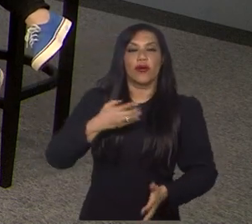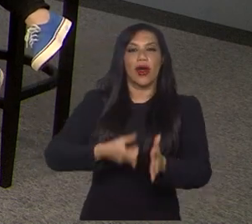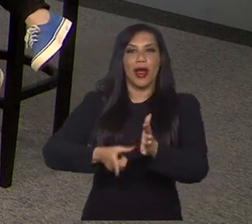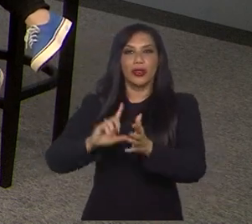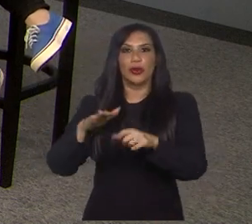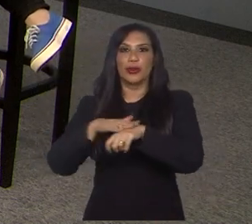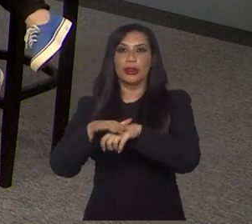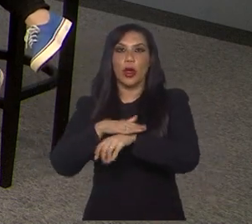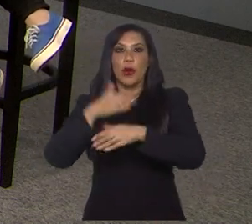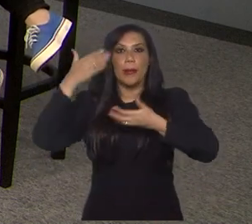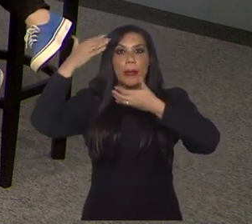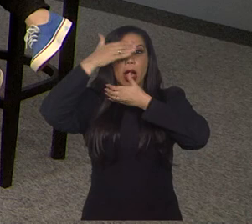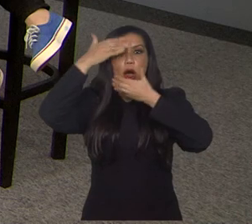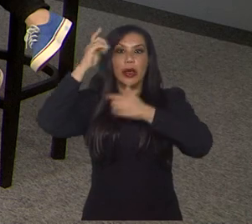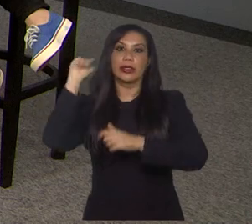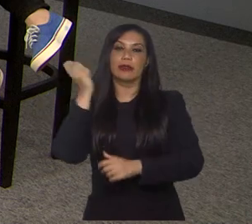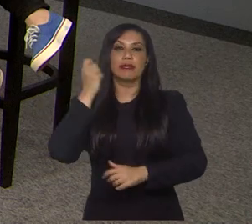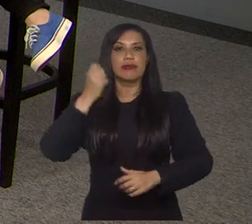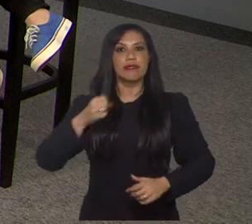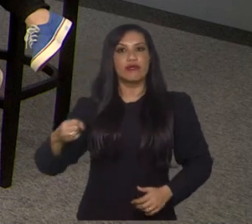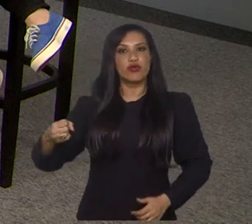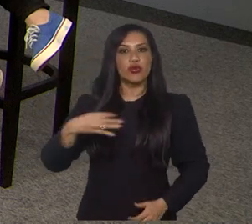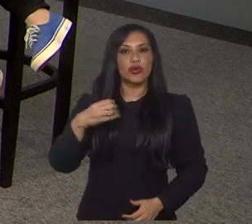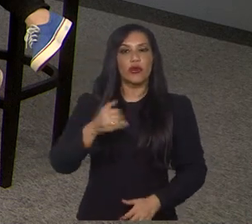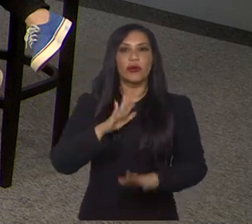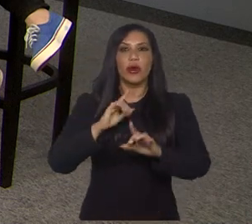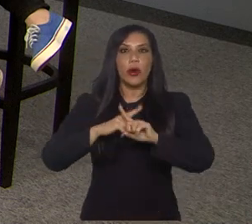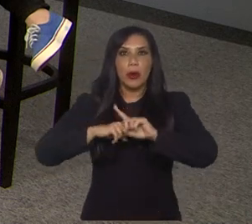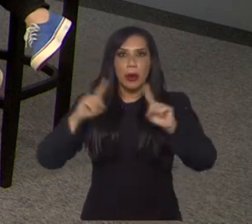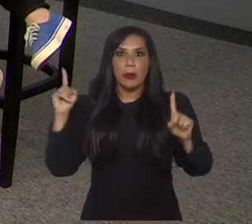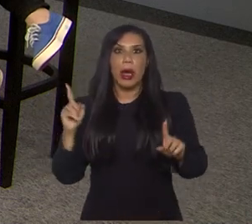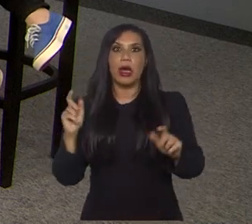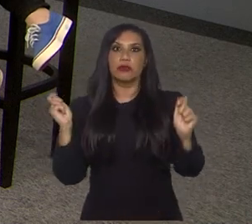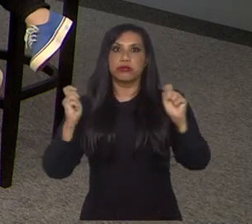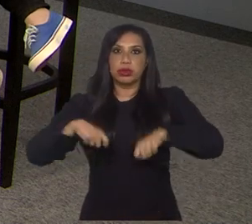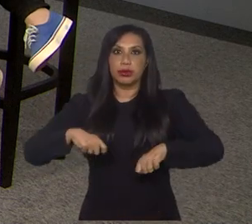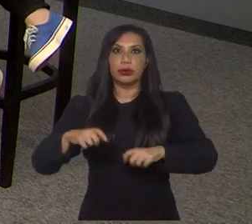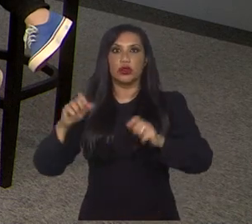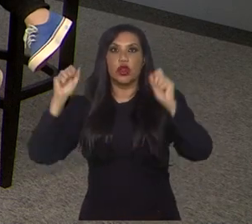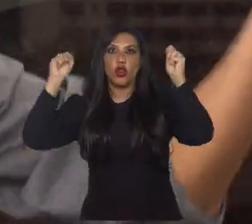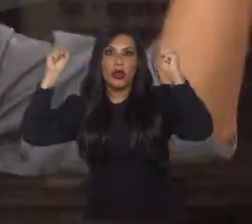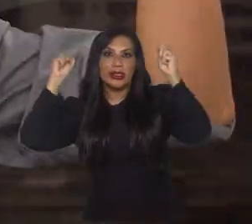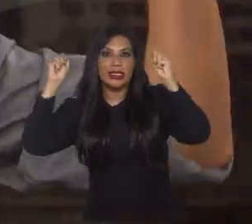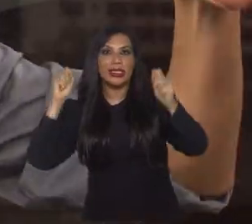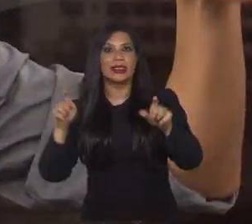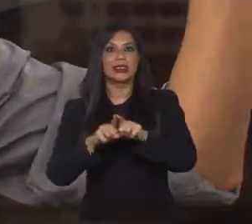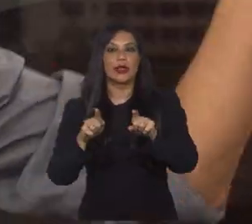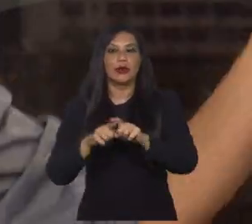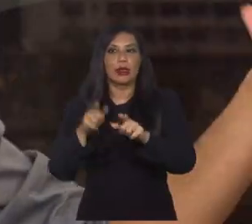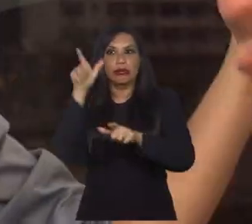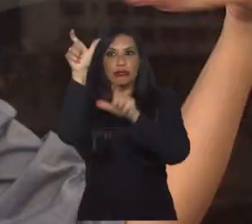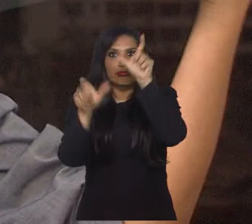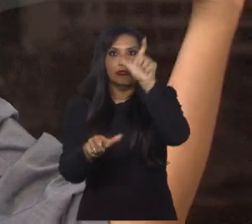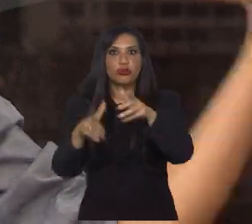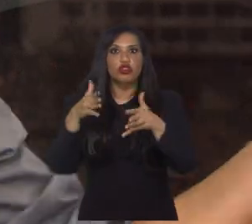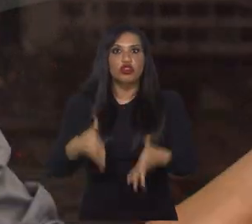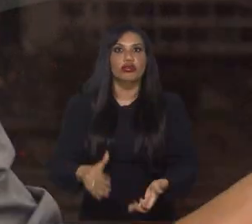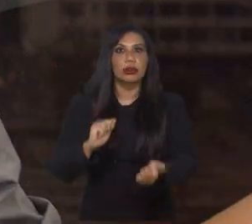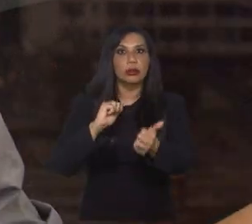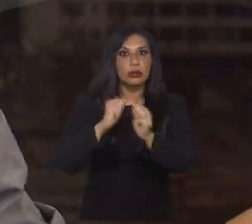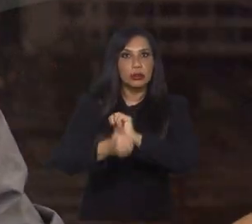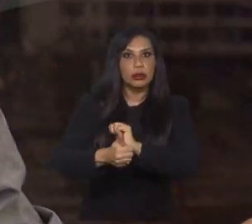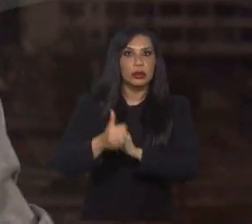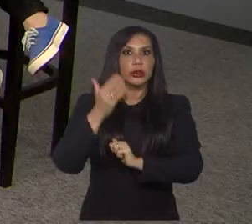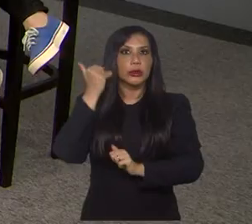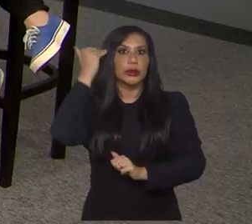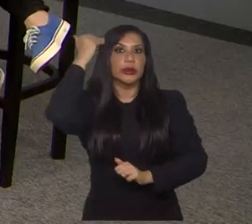antes. E Marrocos, que chega como estreante, mas tem um peso enorme ali por trás, uma torcida e jogadoras também. De grande